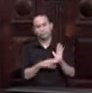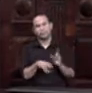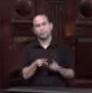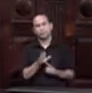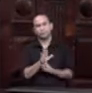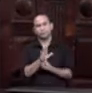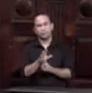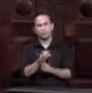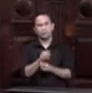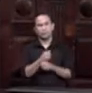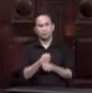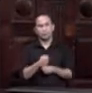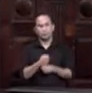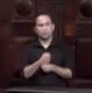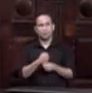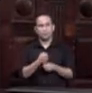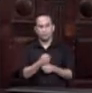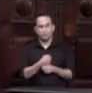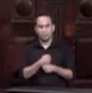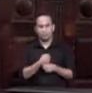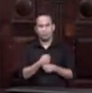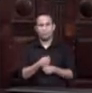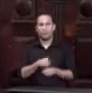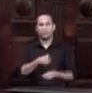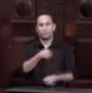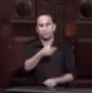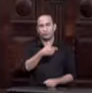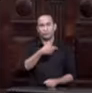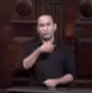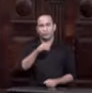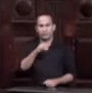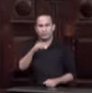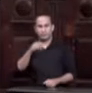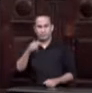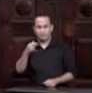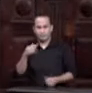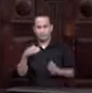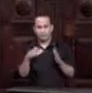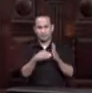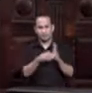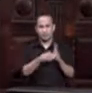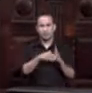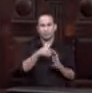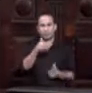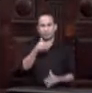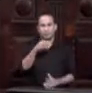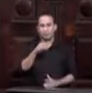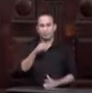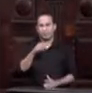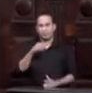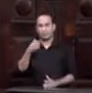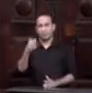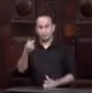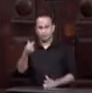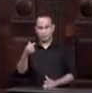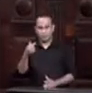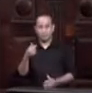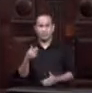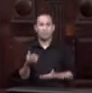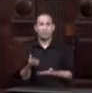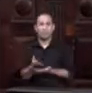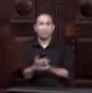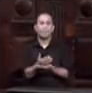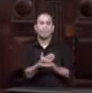de 2007 a 2017, deputado Dica, de quanto foi